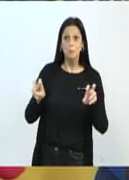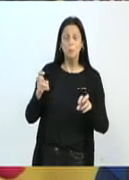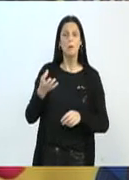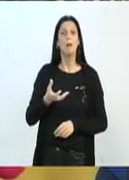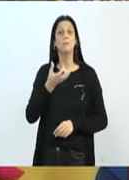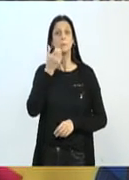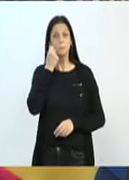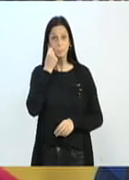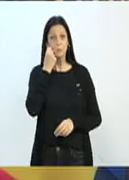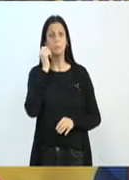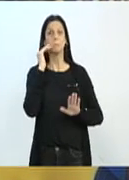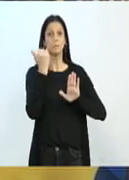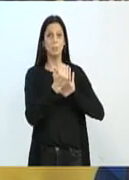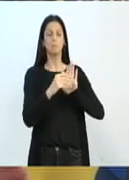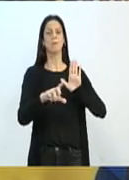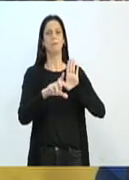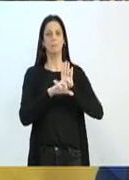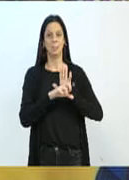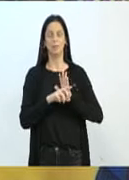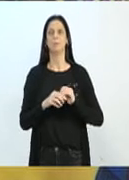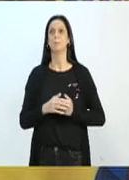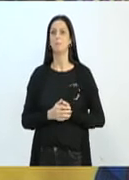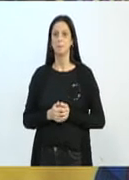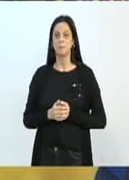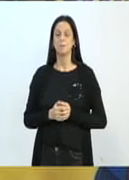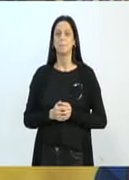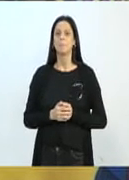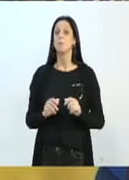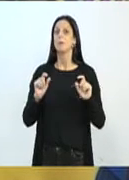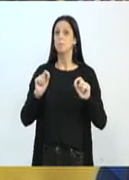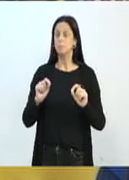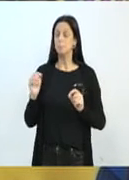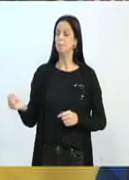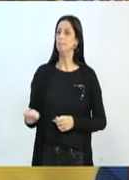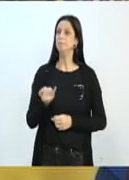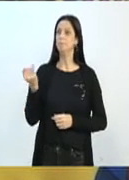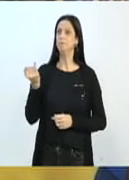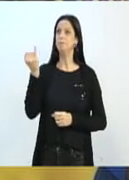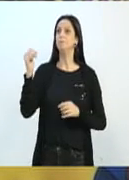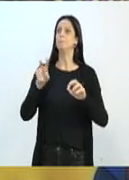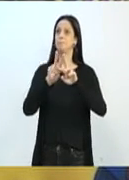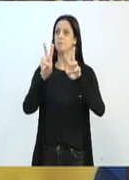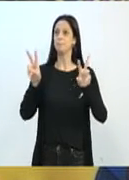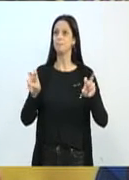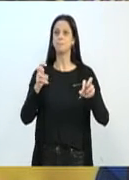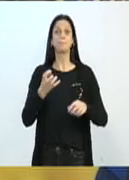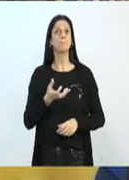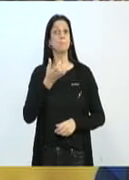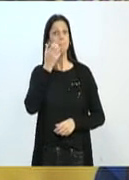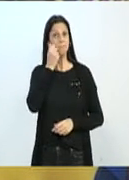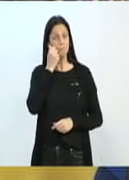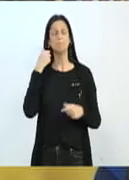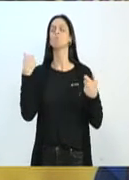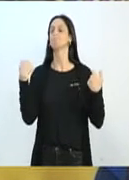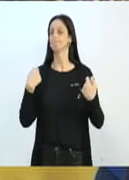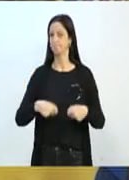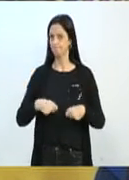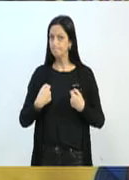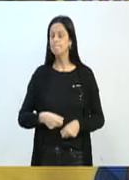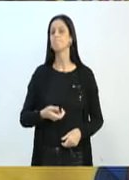aprovado e envolve é uma vez o importante tema de adoção que a gente tem que